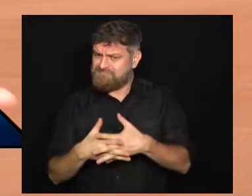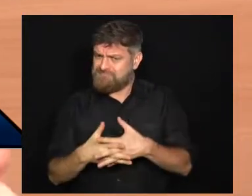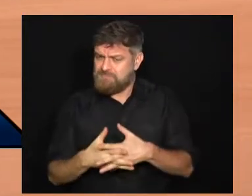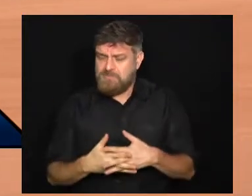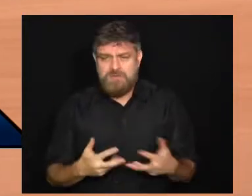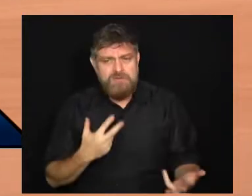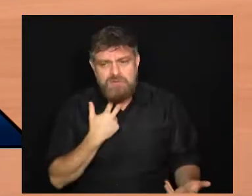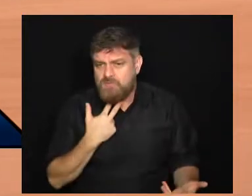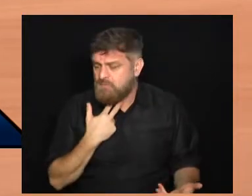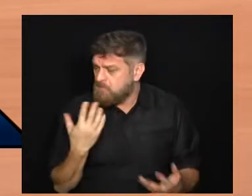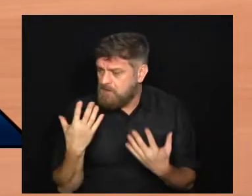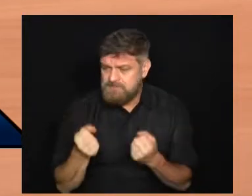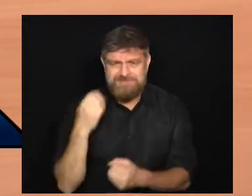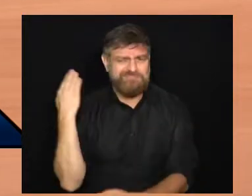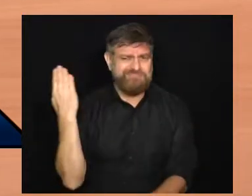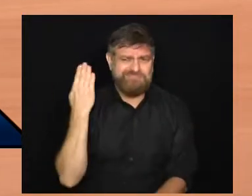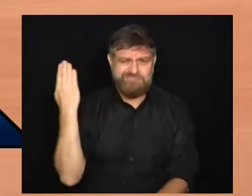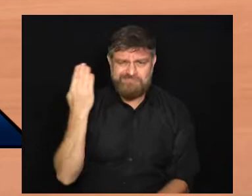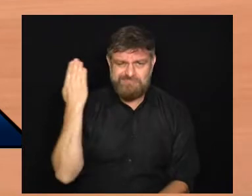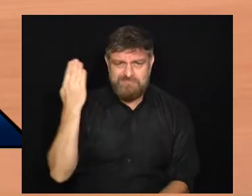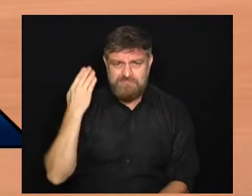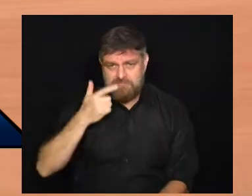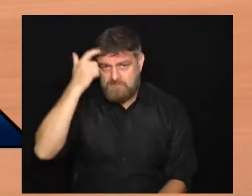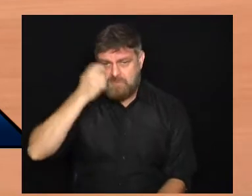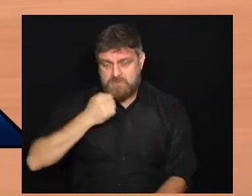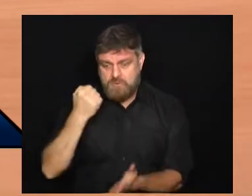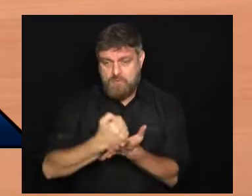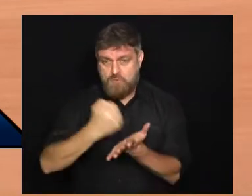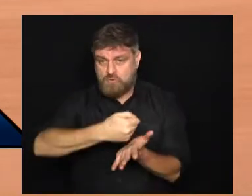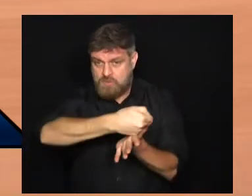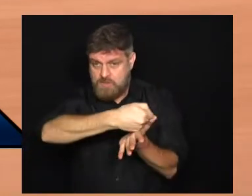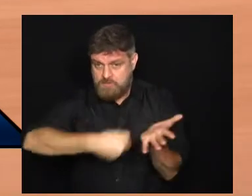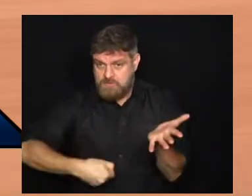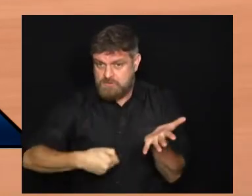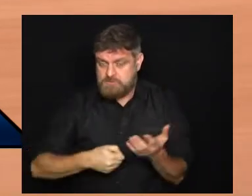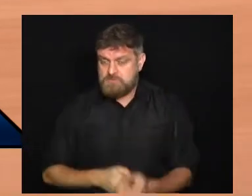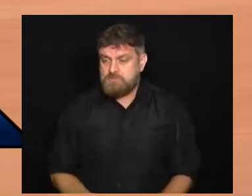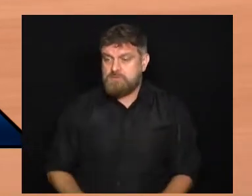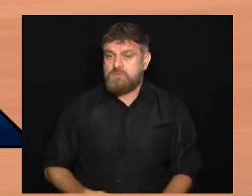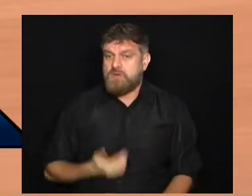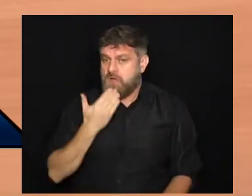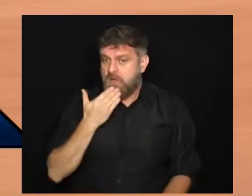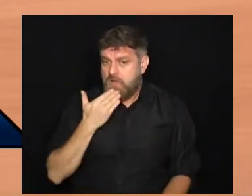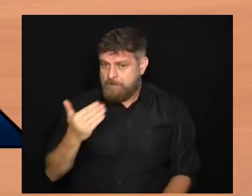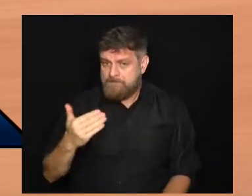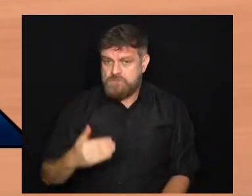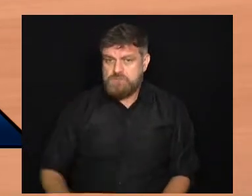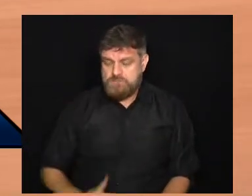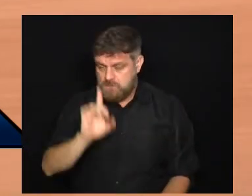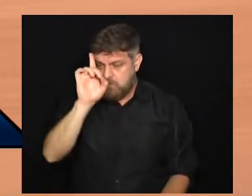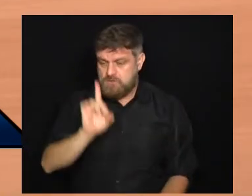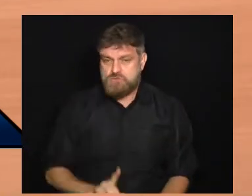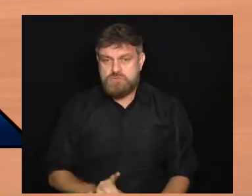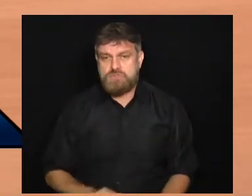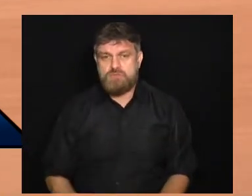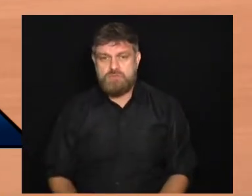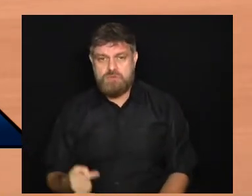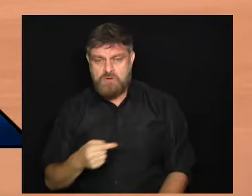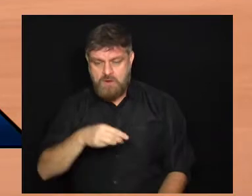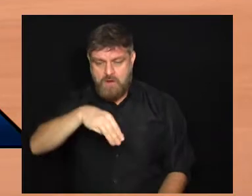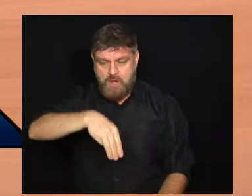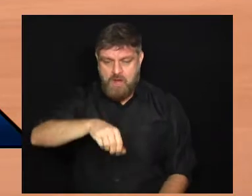gravíssima, inadmissível. Ontem nós protocolamos um pedido de convocação do diretor da Rede Mário Gatti, Marcos